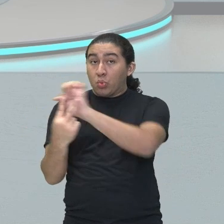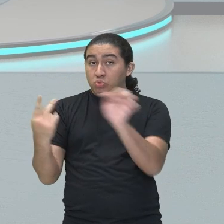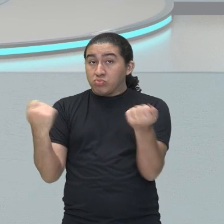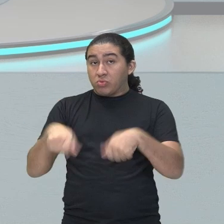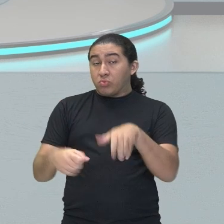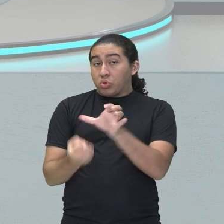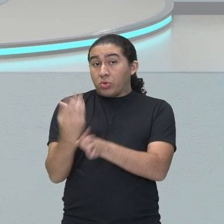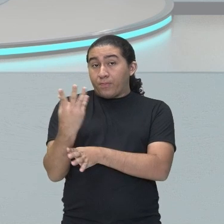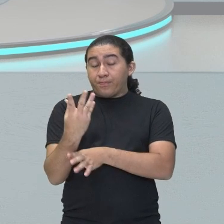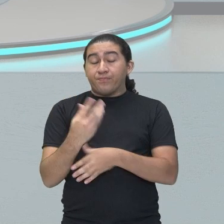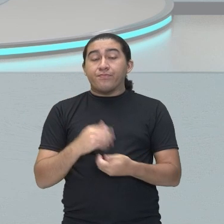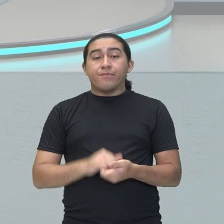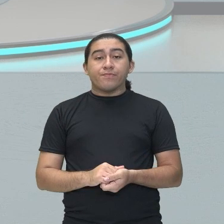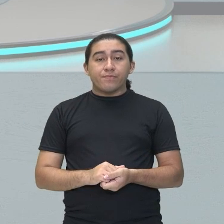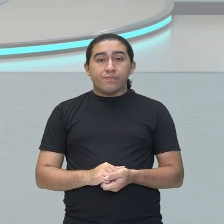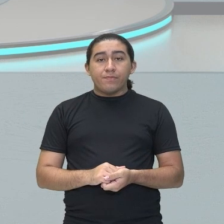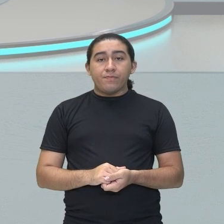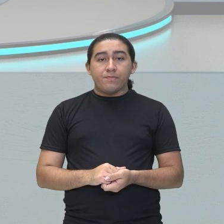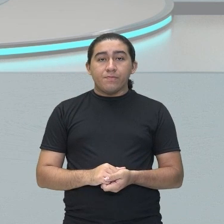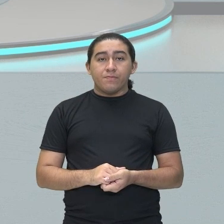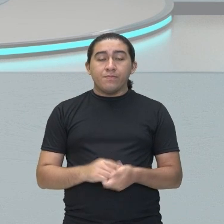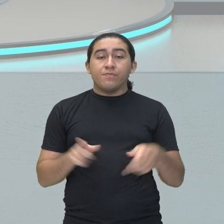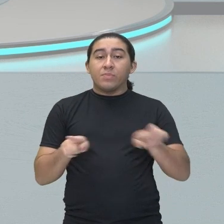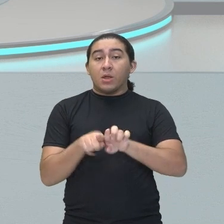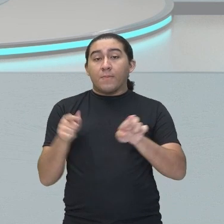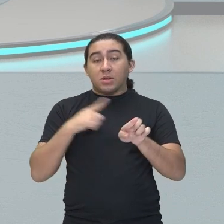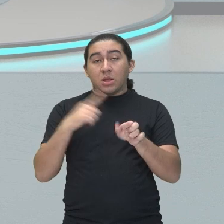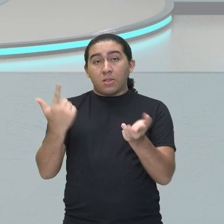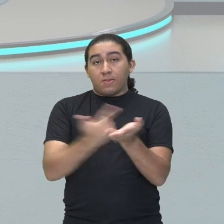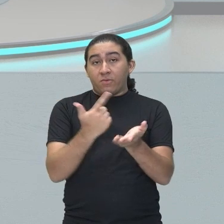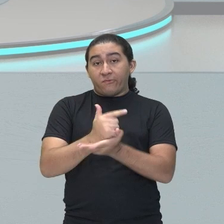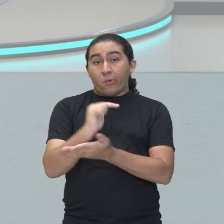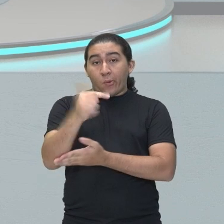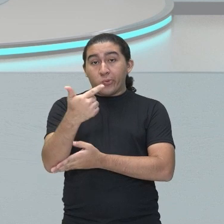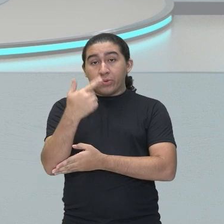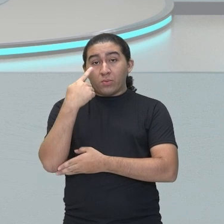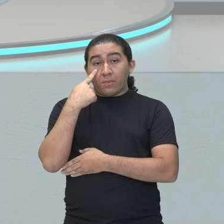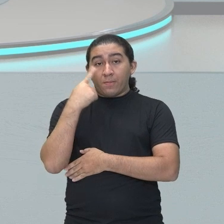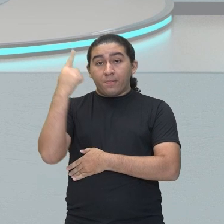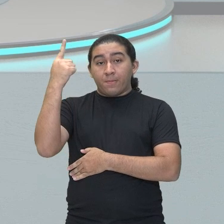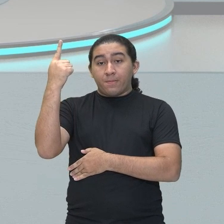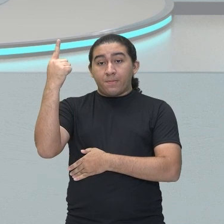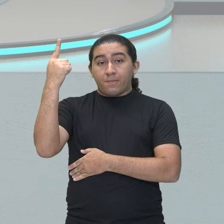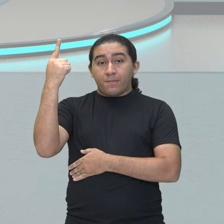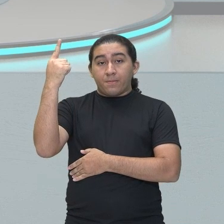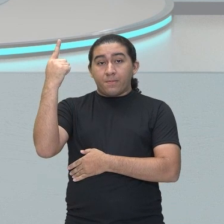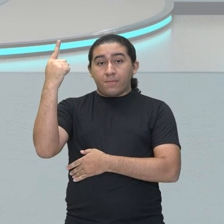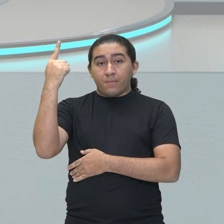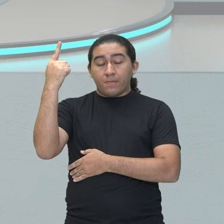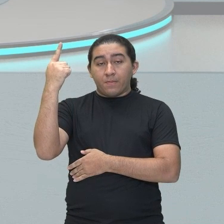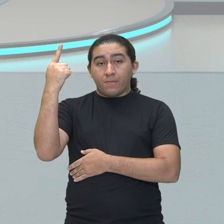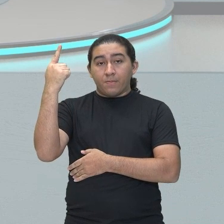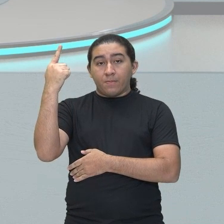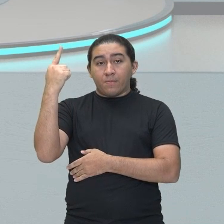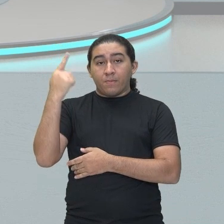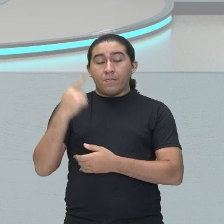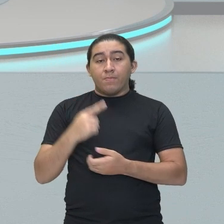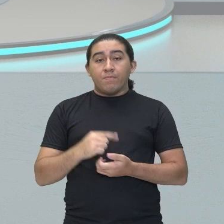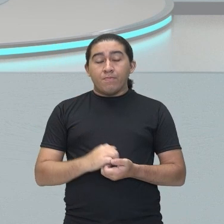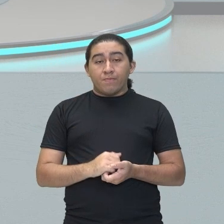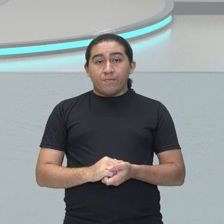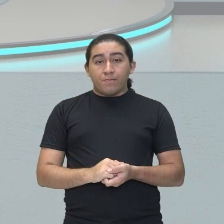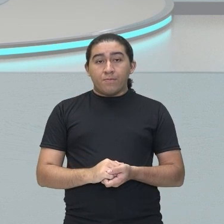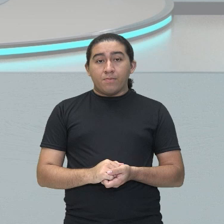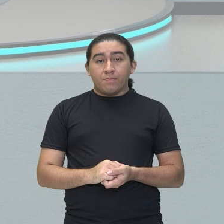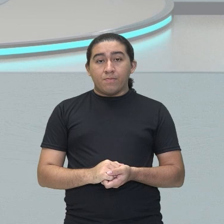Basílio da Gama. E também Os Campos Elíseos, Relação Abreviada da República e Lenitivo da